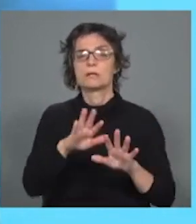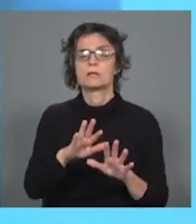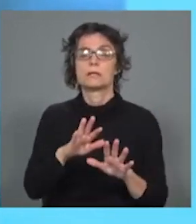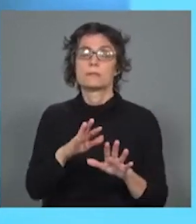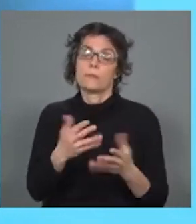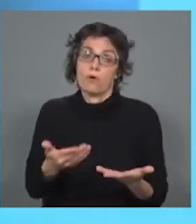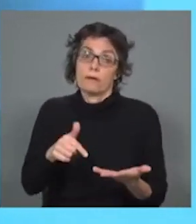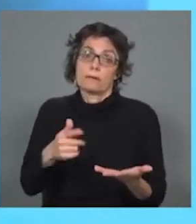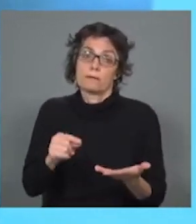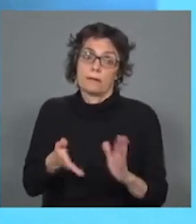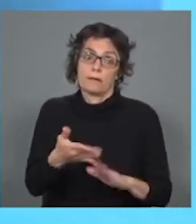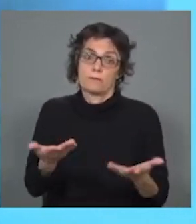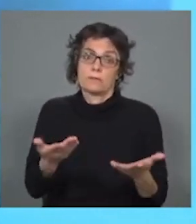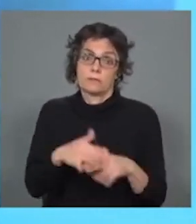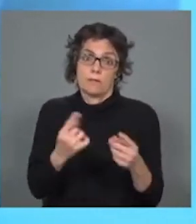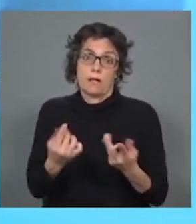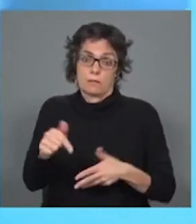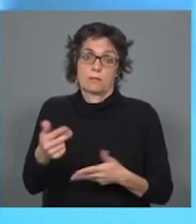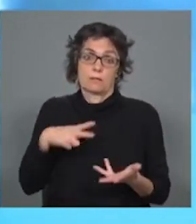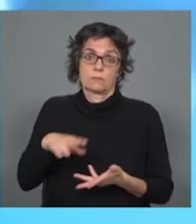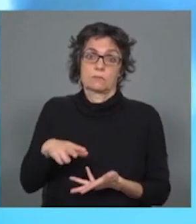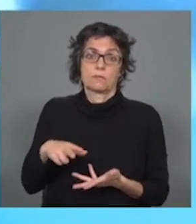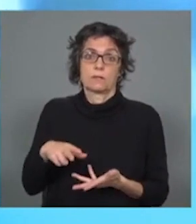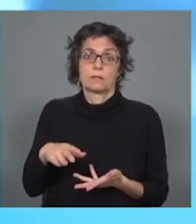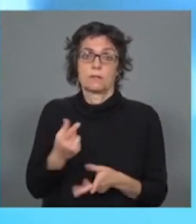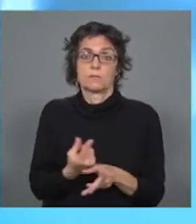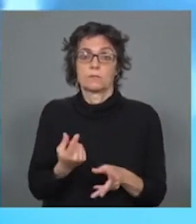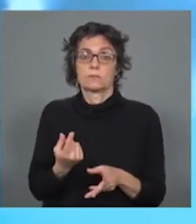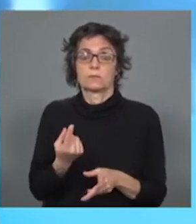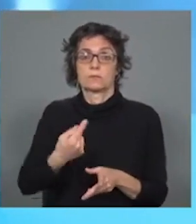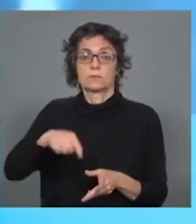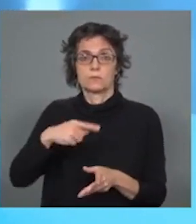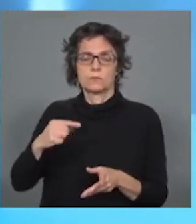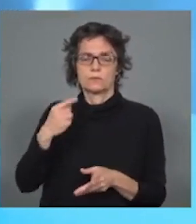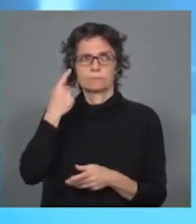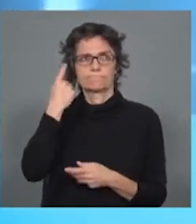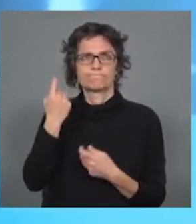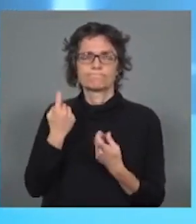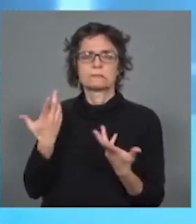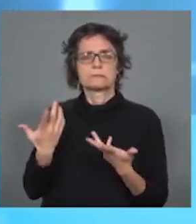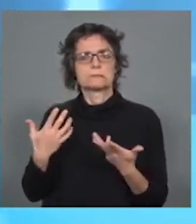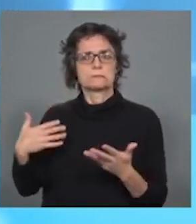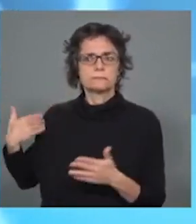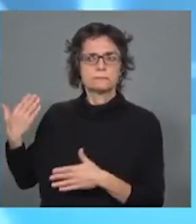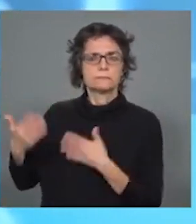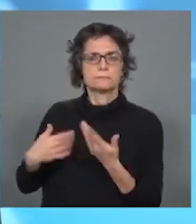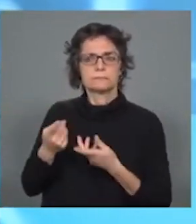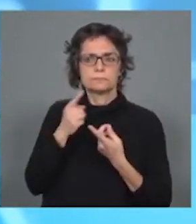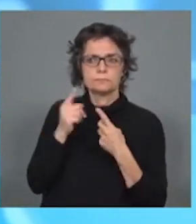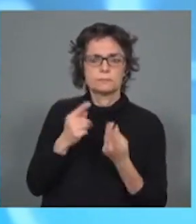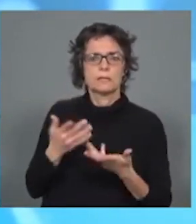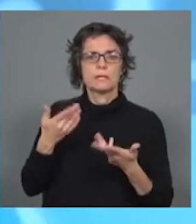e era urgente fazermos alguma coisa também aqui em Portugal. Nós já vimos pensando nisto já há bastante tempo. E agora